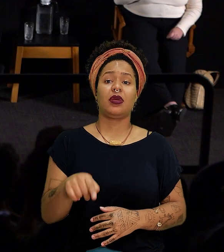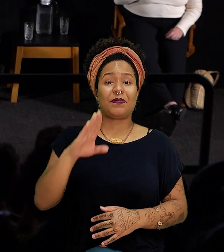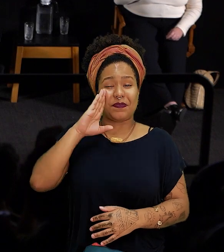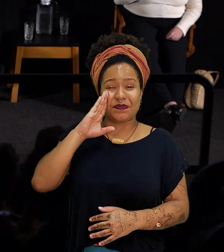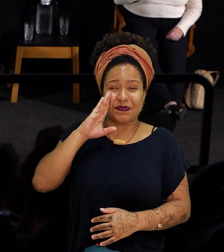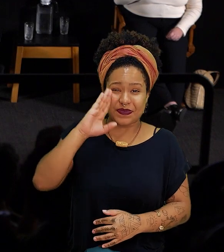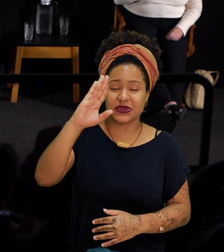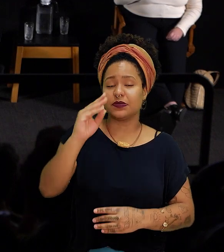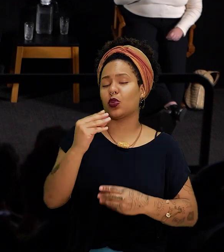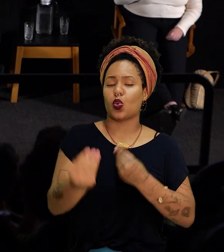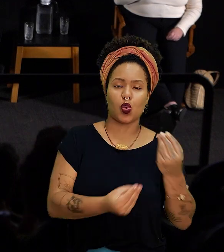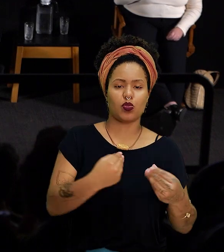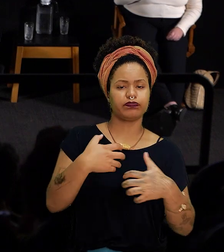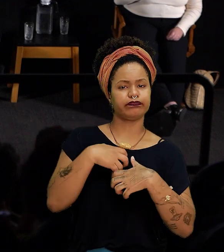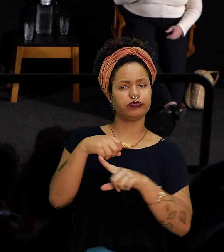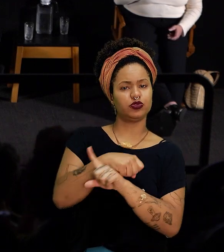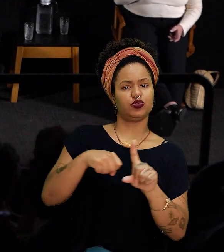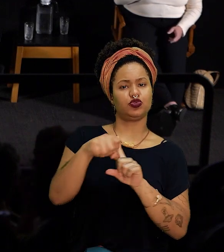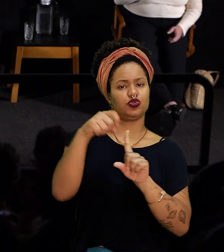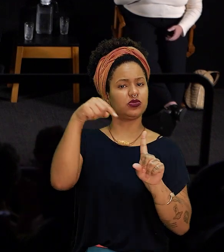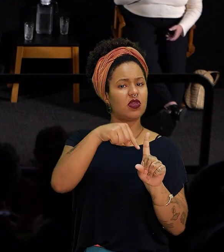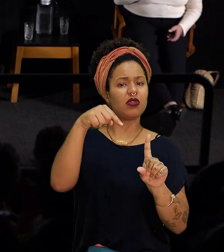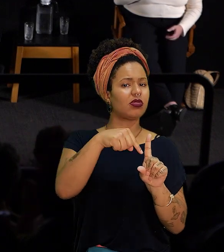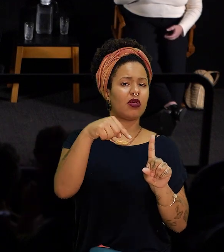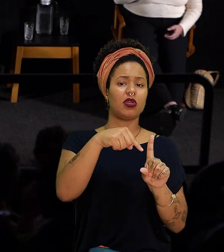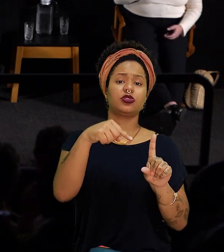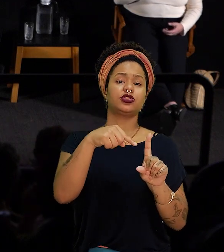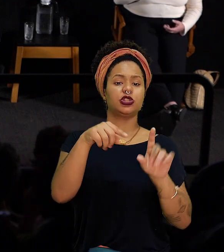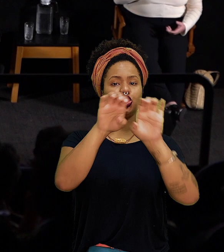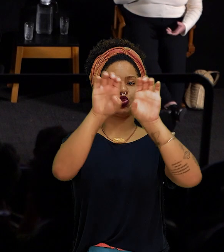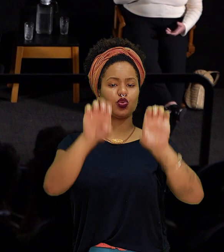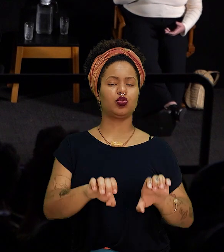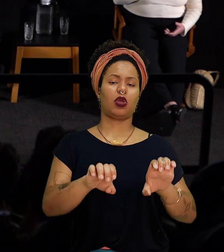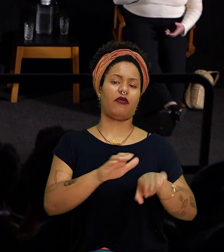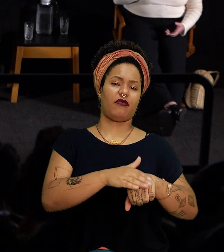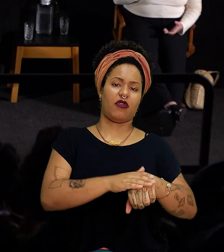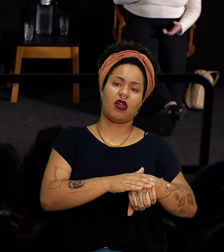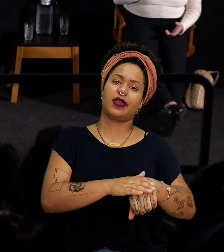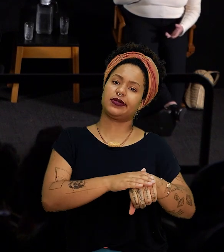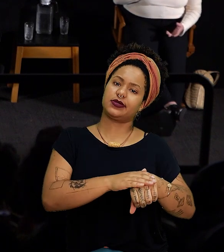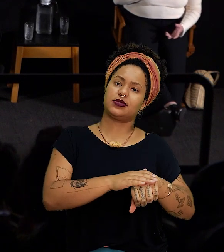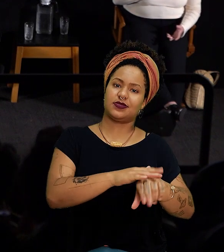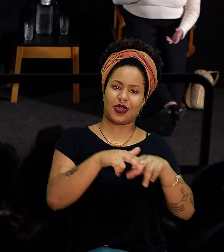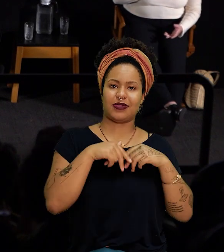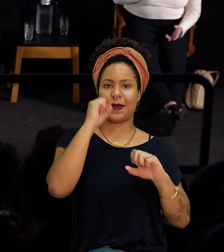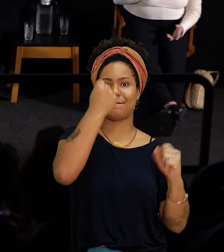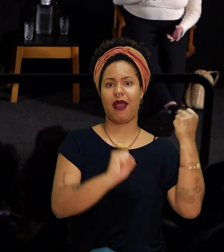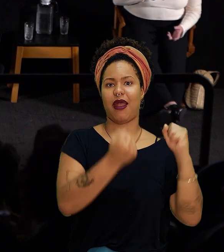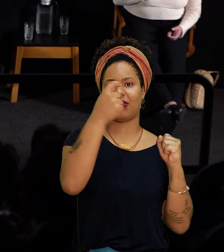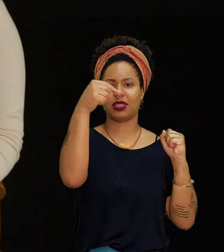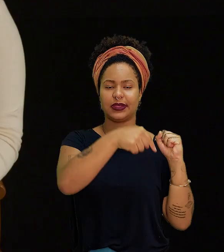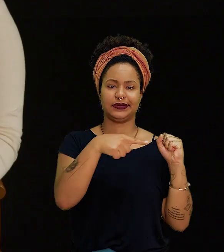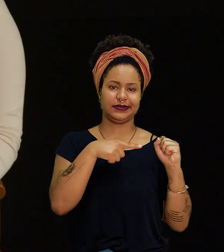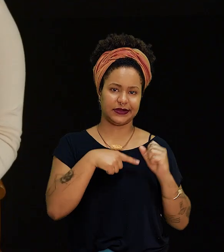foi principalmente a forma que a sociedade mesmo, né, ela se estrutura a partir dessa